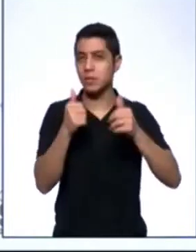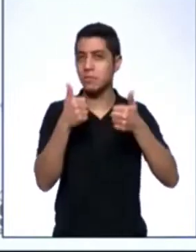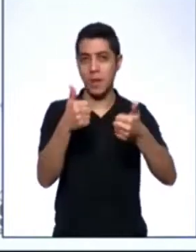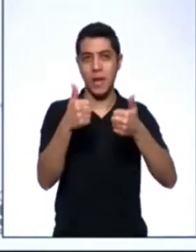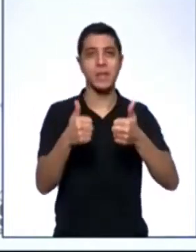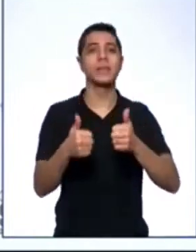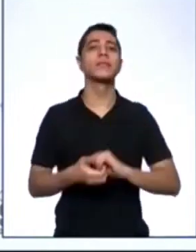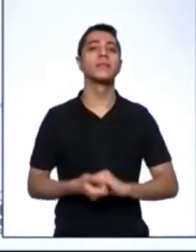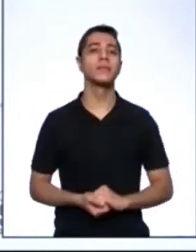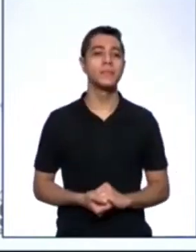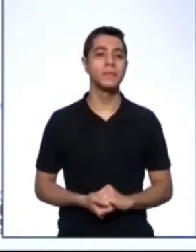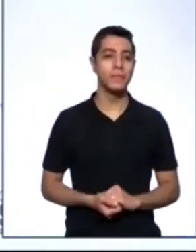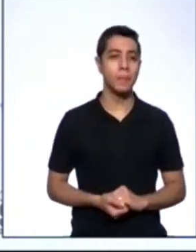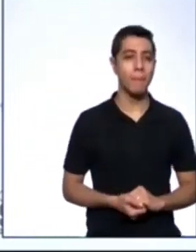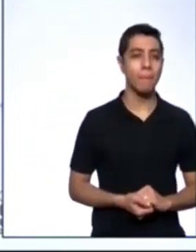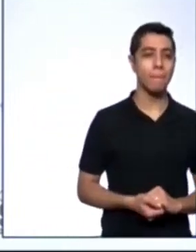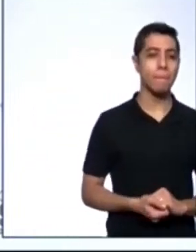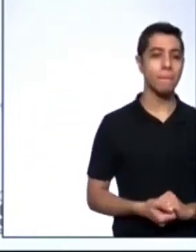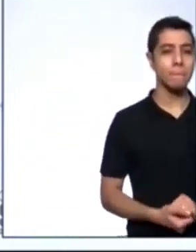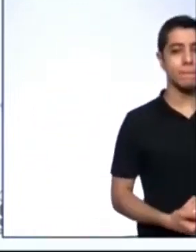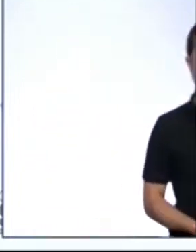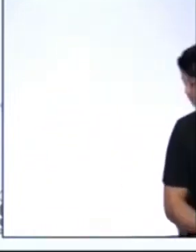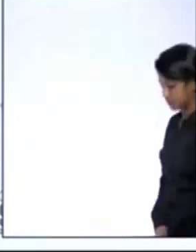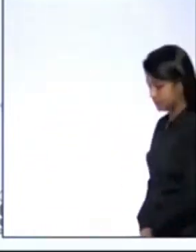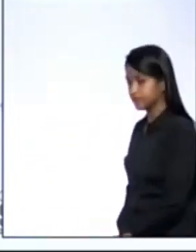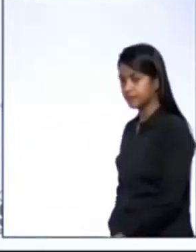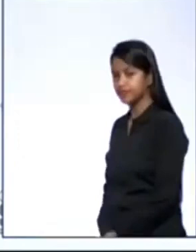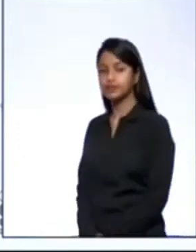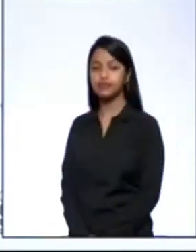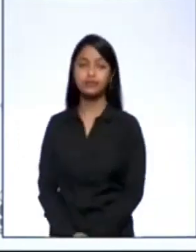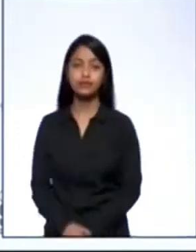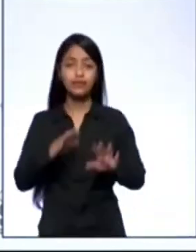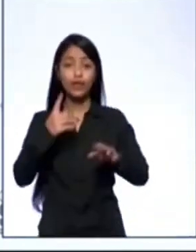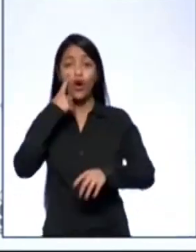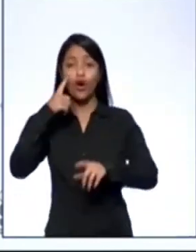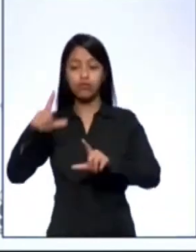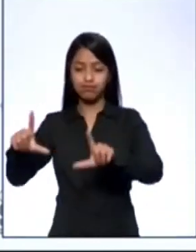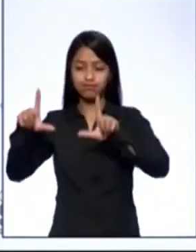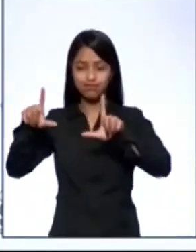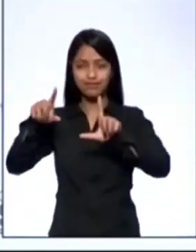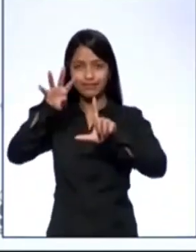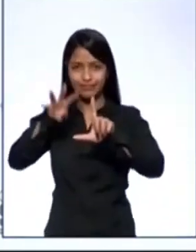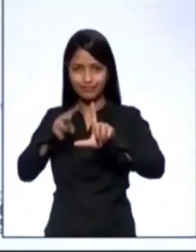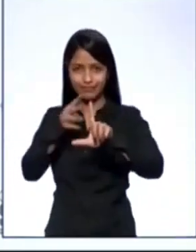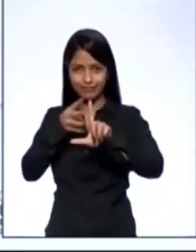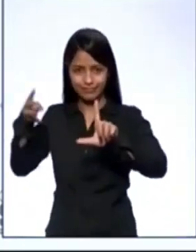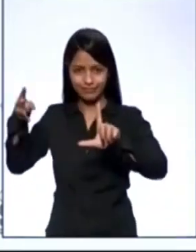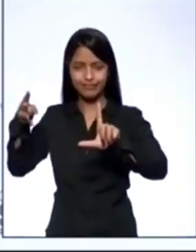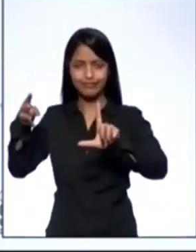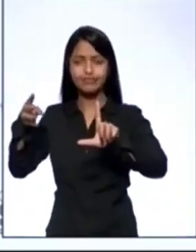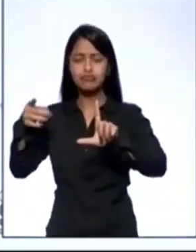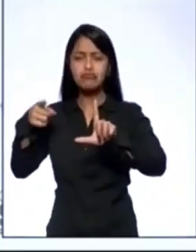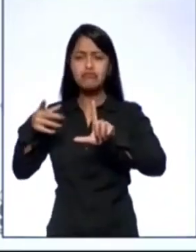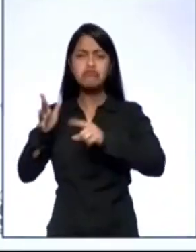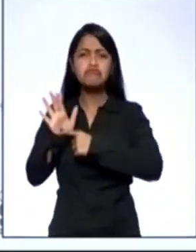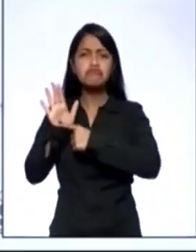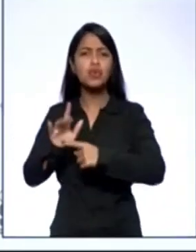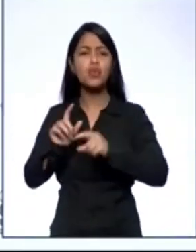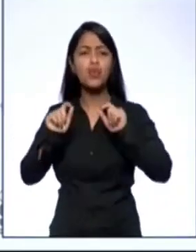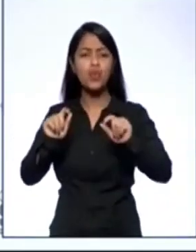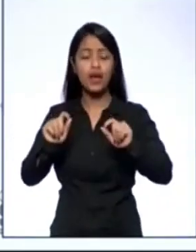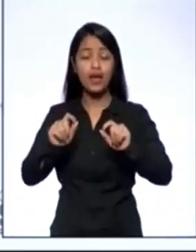bem tudo bem Tá bom agora no quadriculado ou quadriculado permite que eu diga que